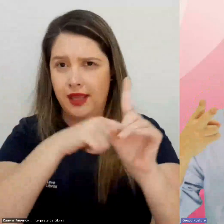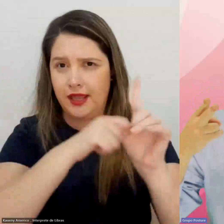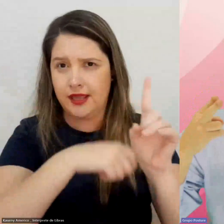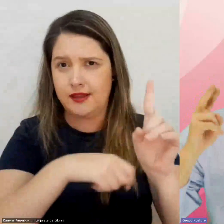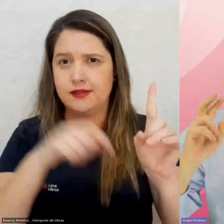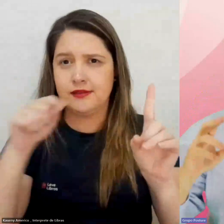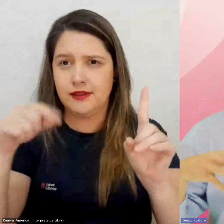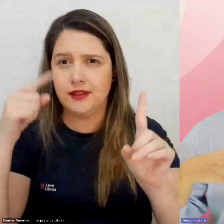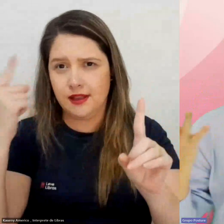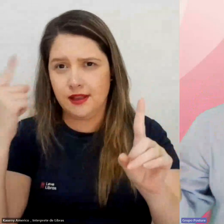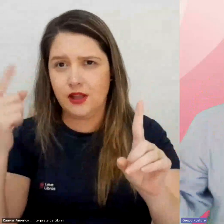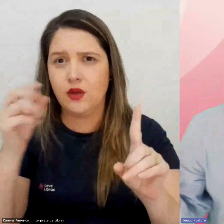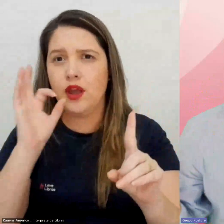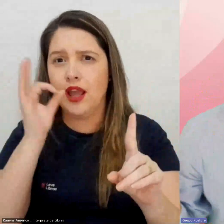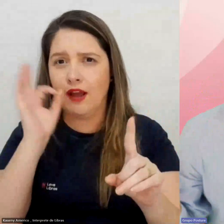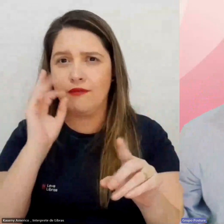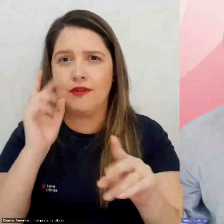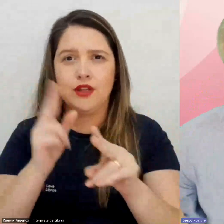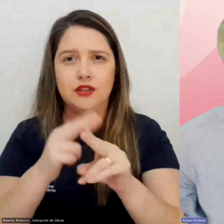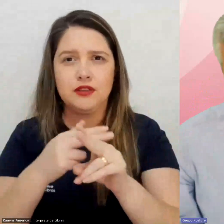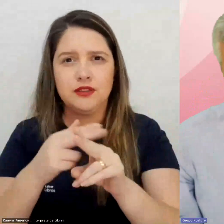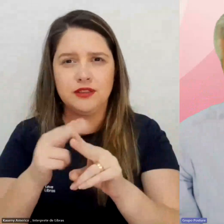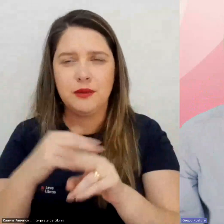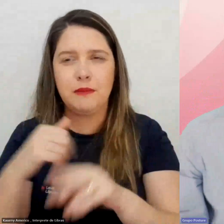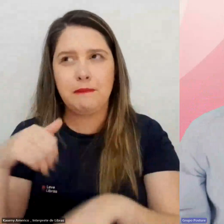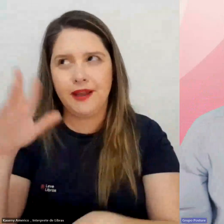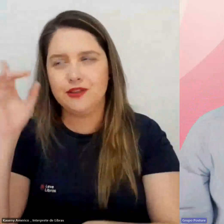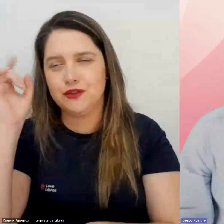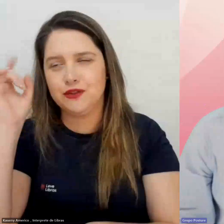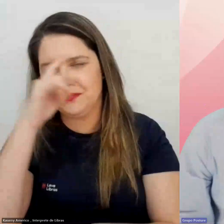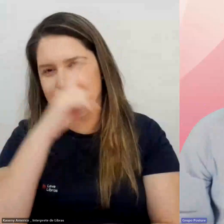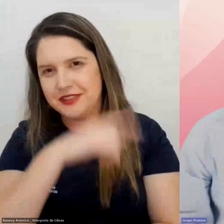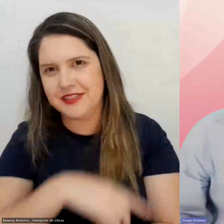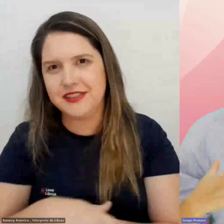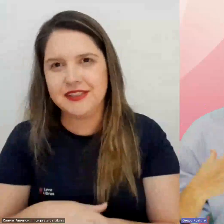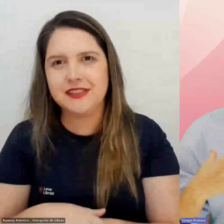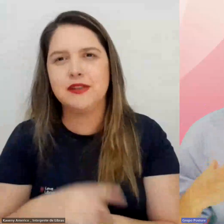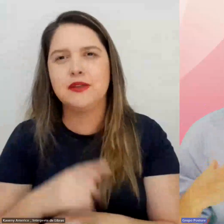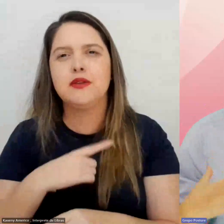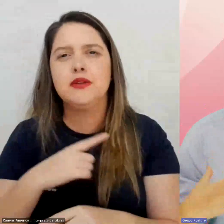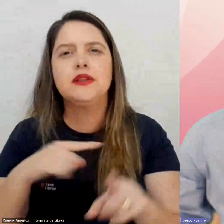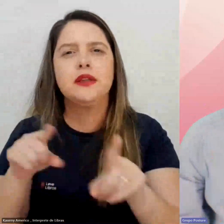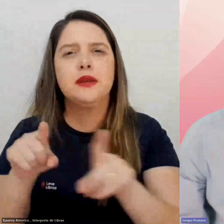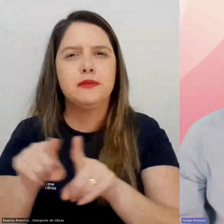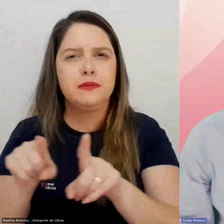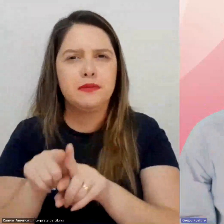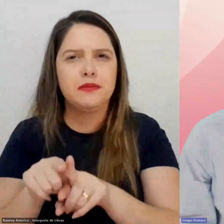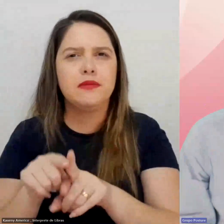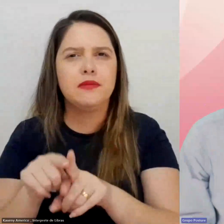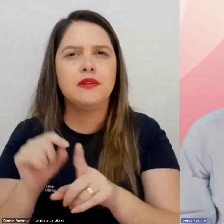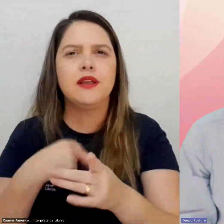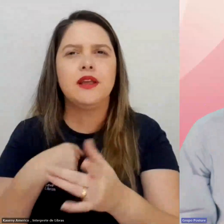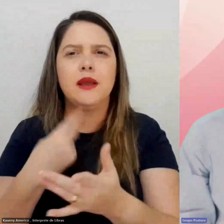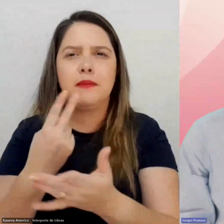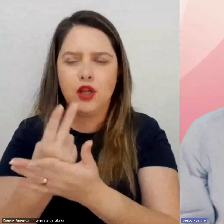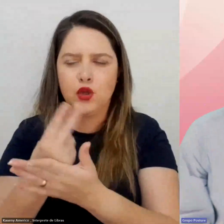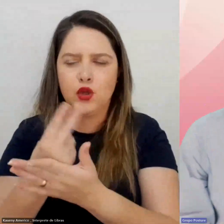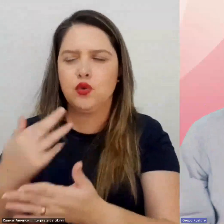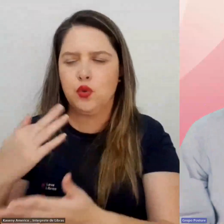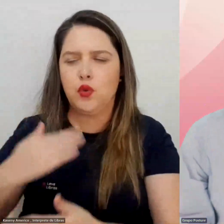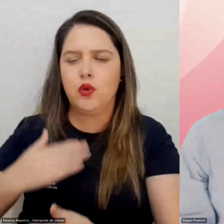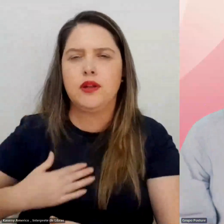café e do chocolate, a parte mais difícil, que isso também, com certeza, para pacientes que têm dor na mama, isso também ajuda